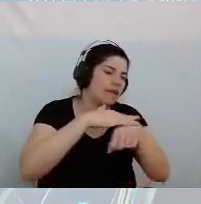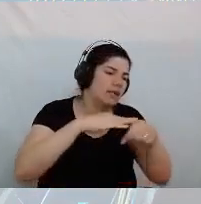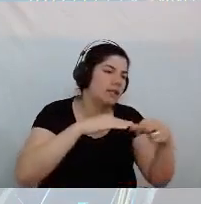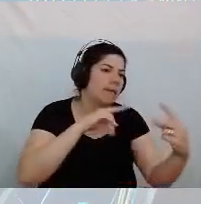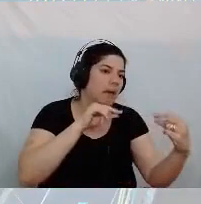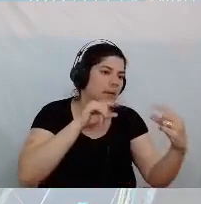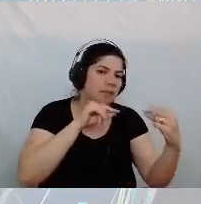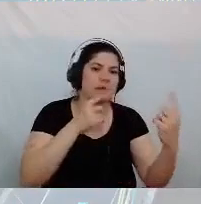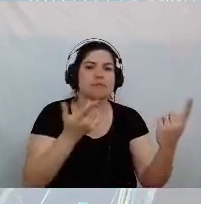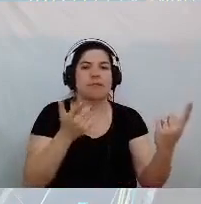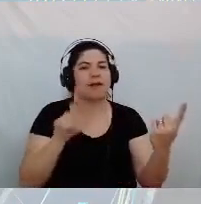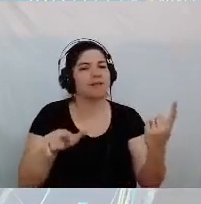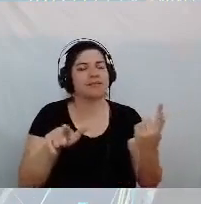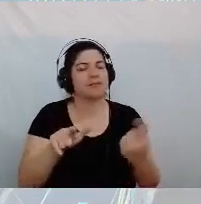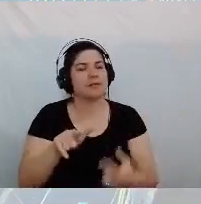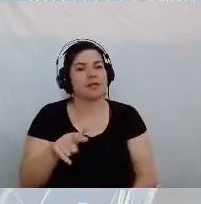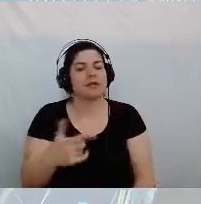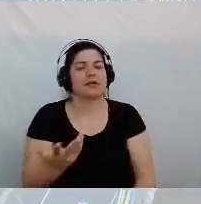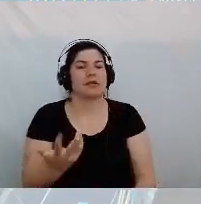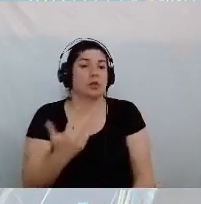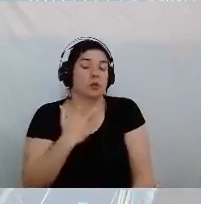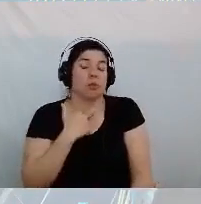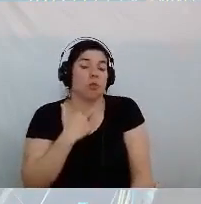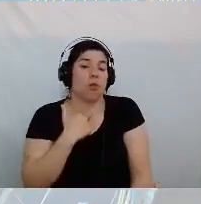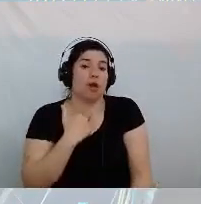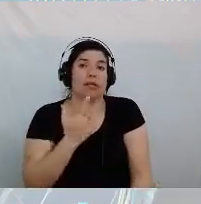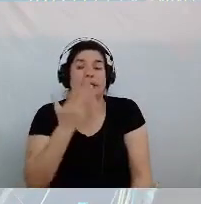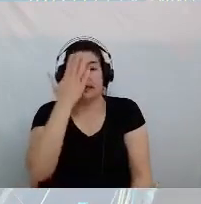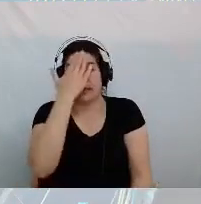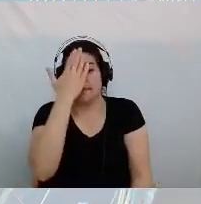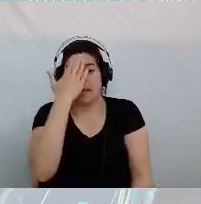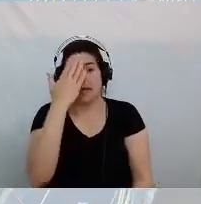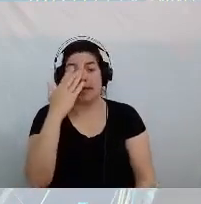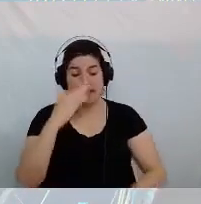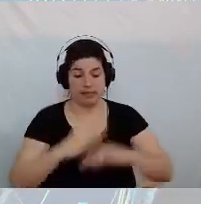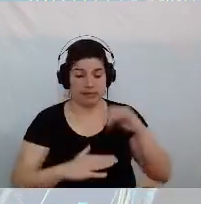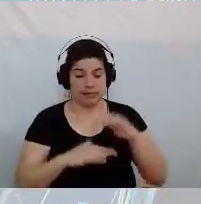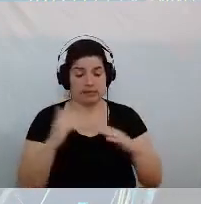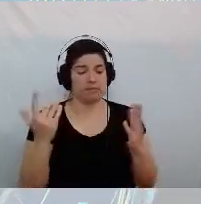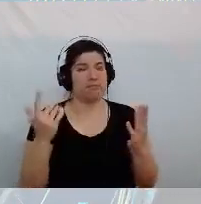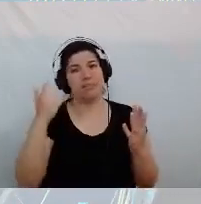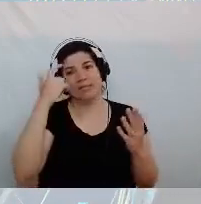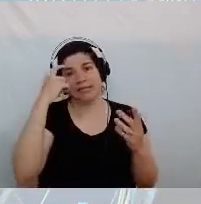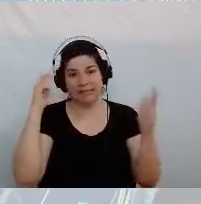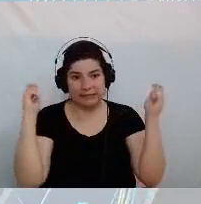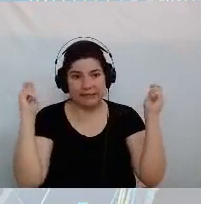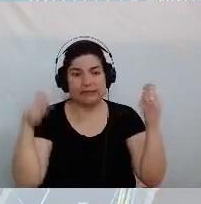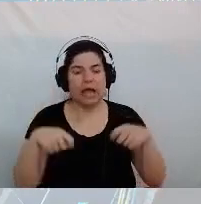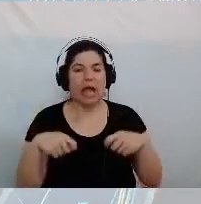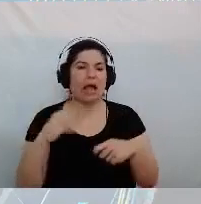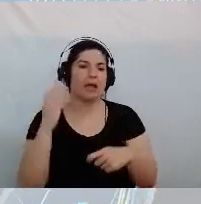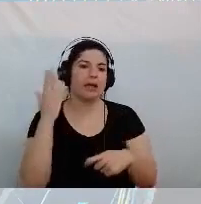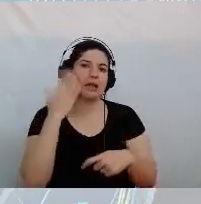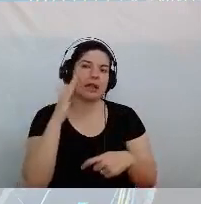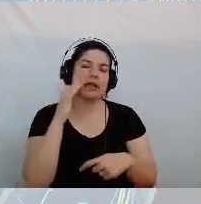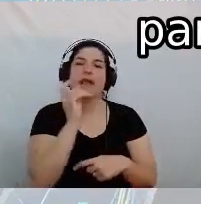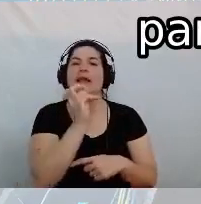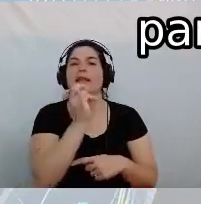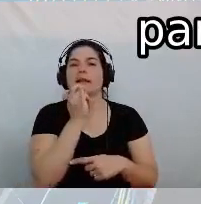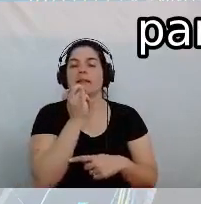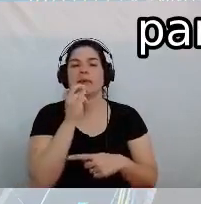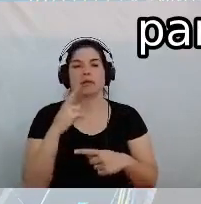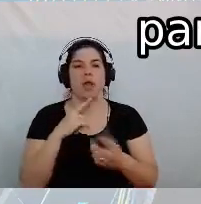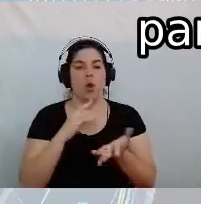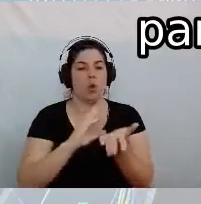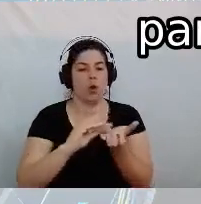é por isso que você não pode fazer muitas vezes métricas de produtividade de maneira ingênua tentando bater eh eh eh por exemplo índice de comite para